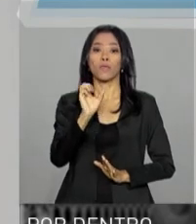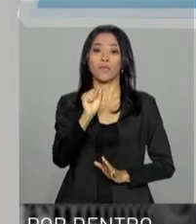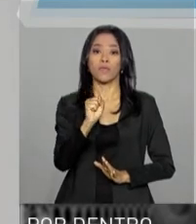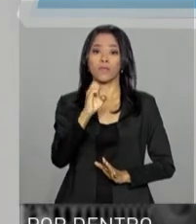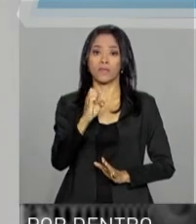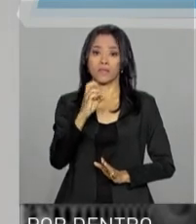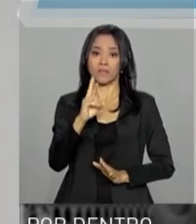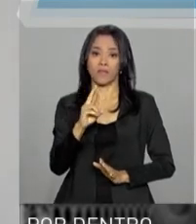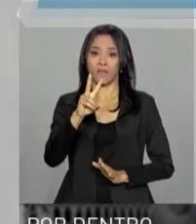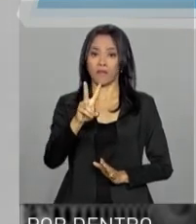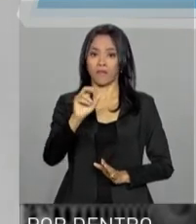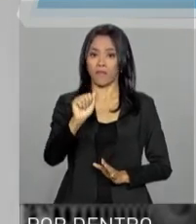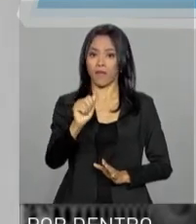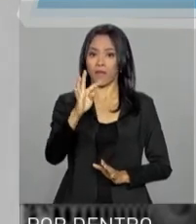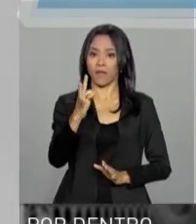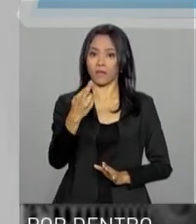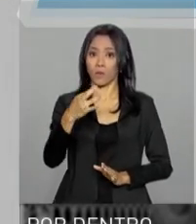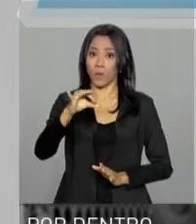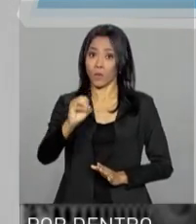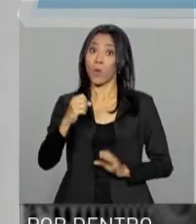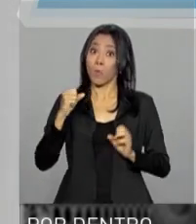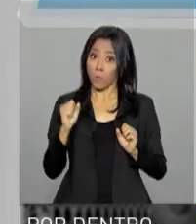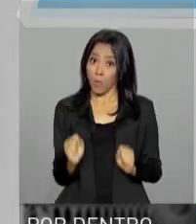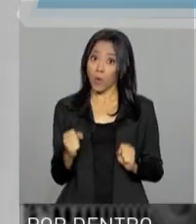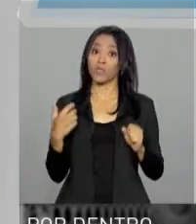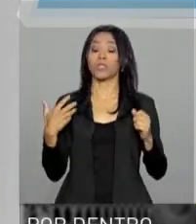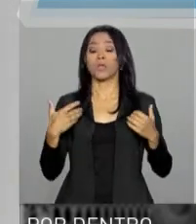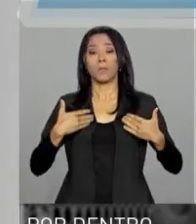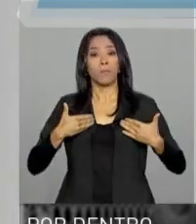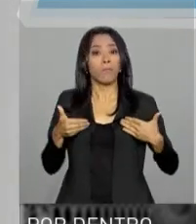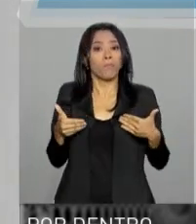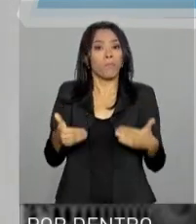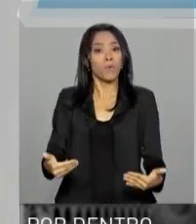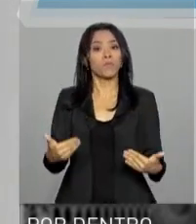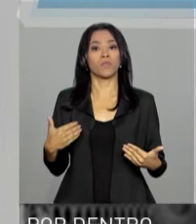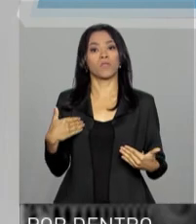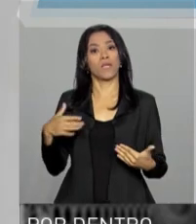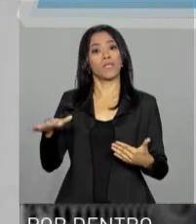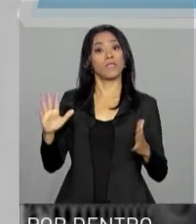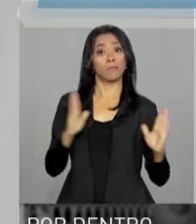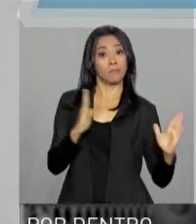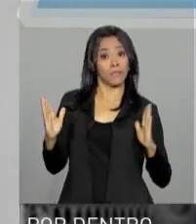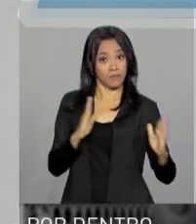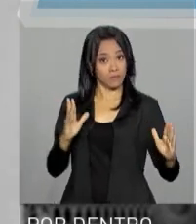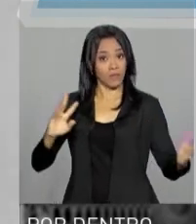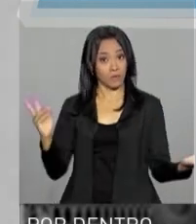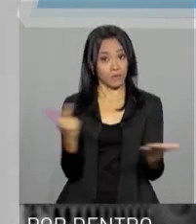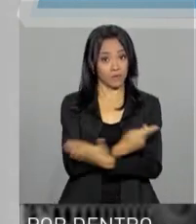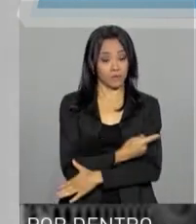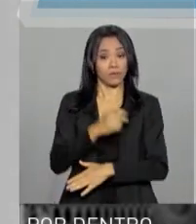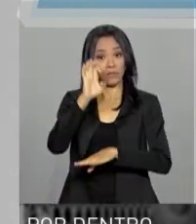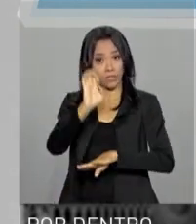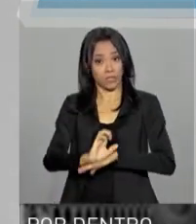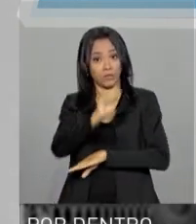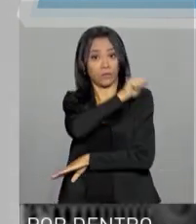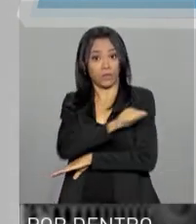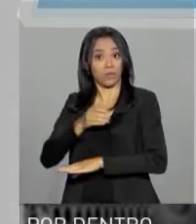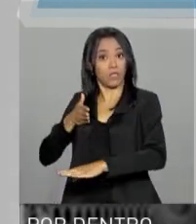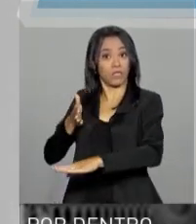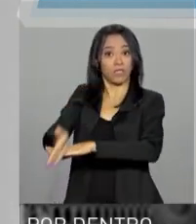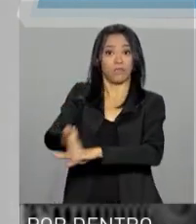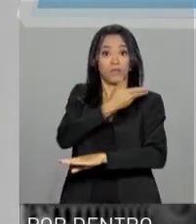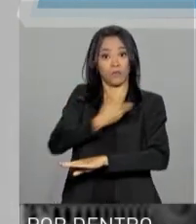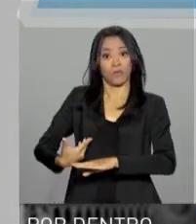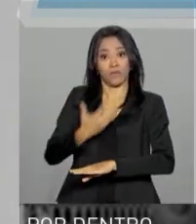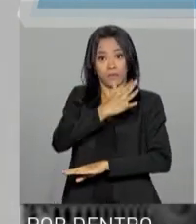ajudar ou se posicionar nesse período de intervenção militar no rio de janeiro e mais com uma abordagem dos homens